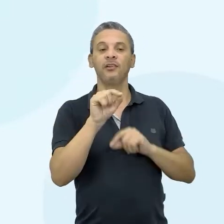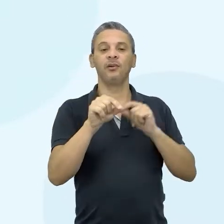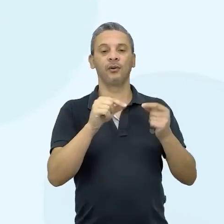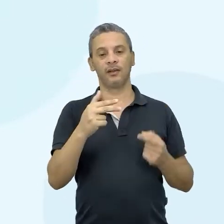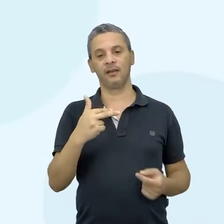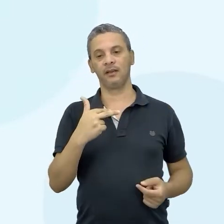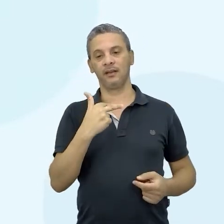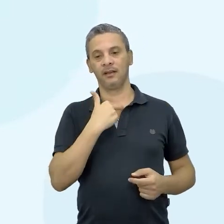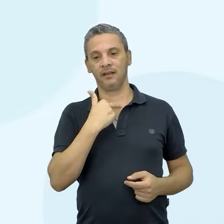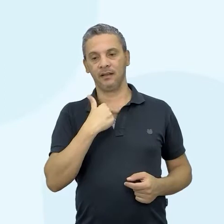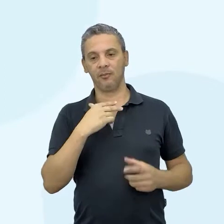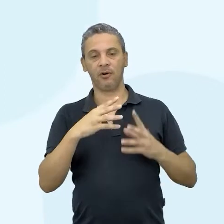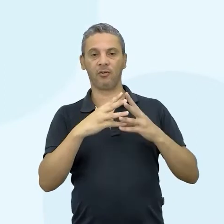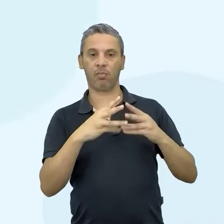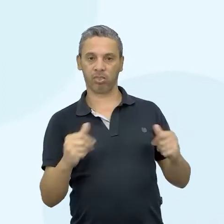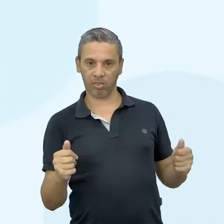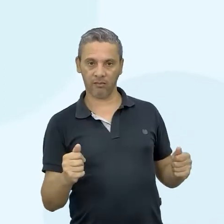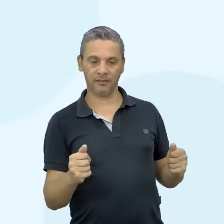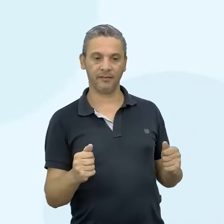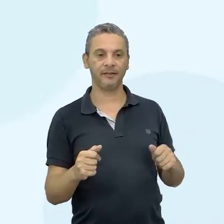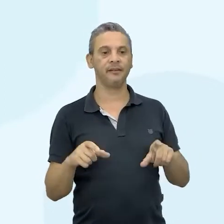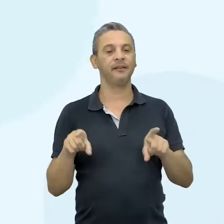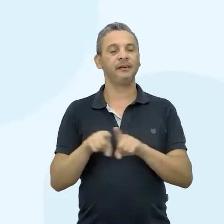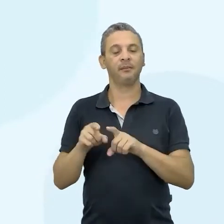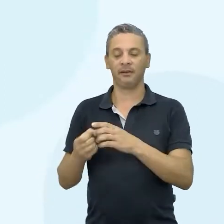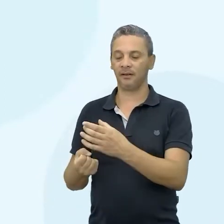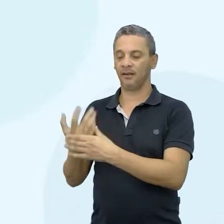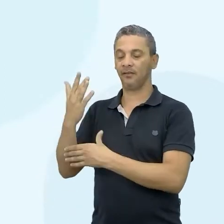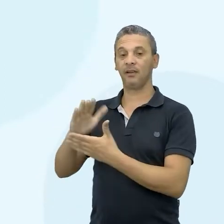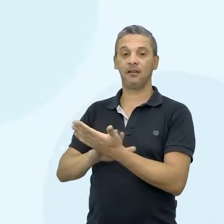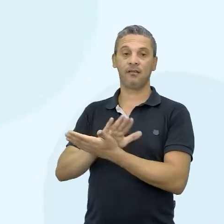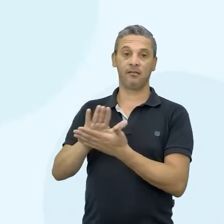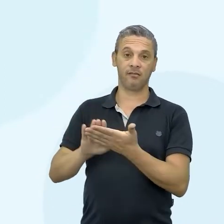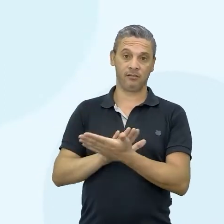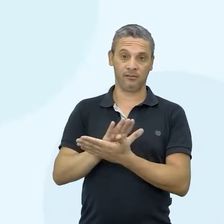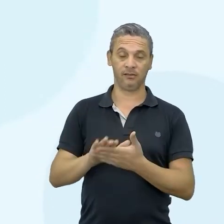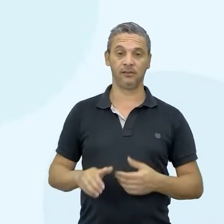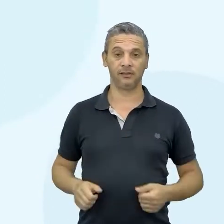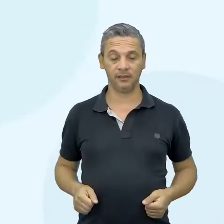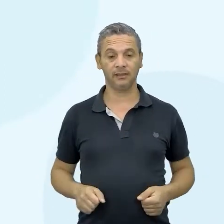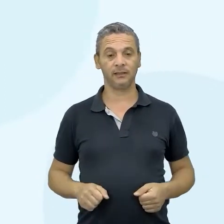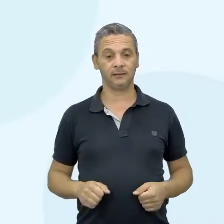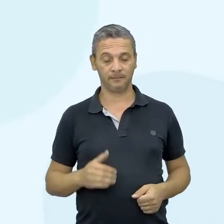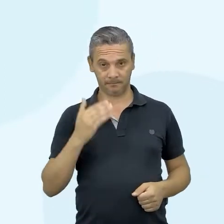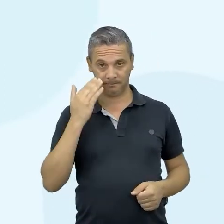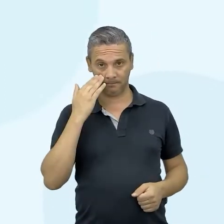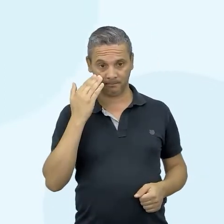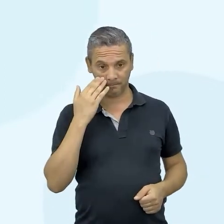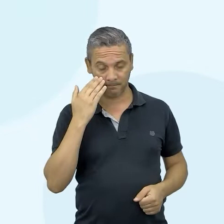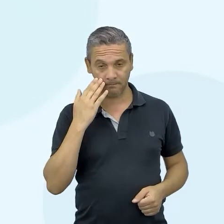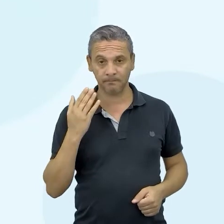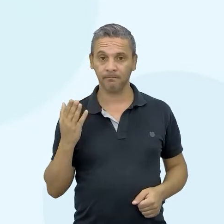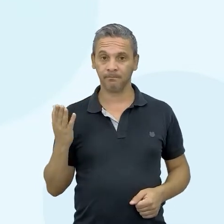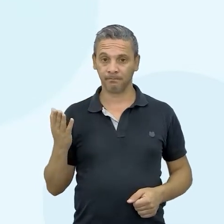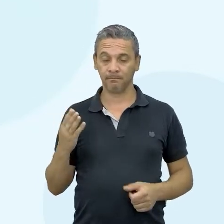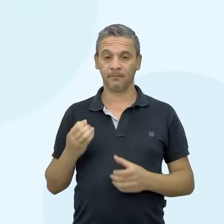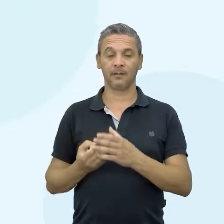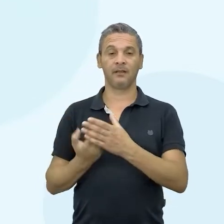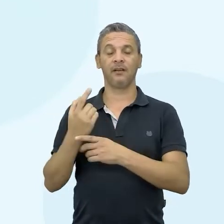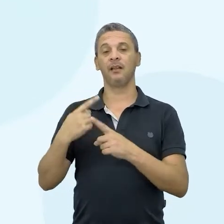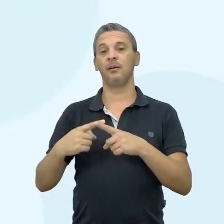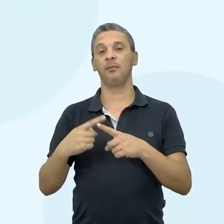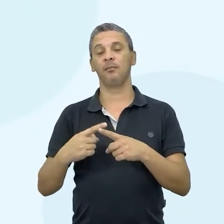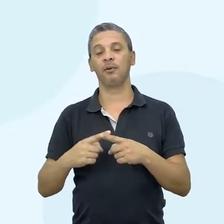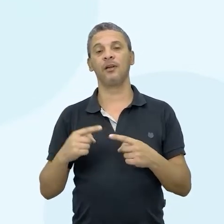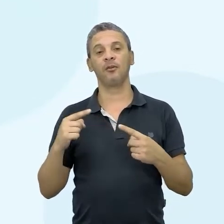nem ser destruída e ela também não pode ser criada. Então eu coloquei aqui em coloridinho para vocês criada, porque